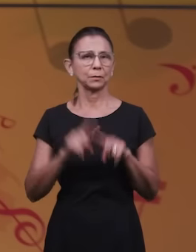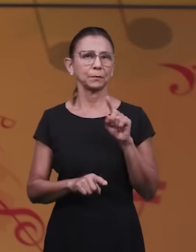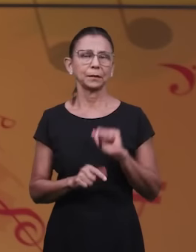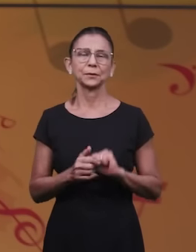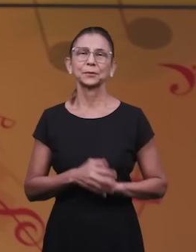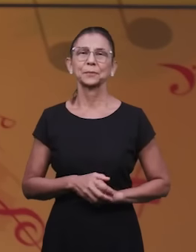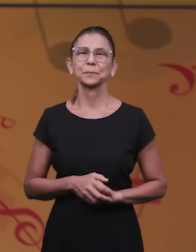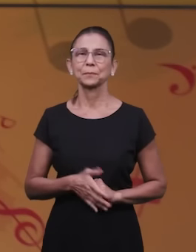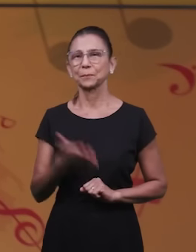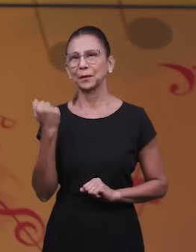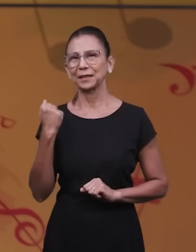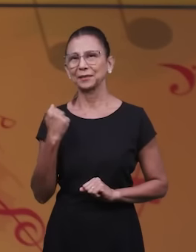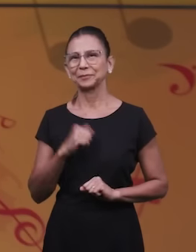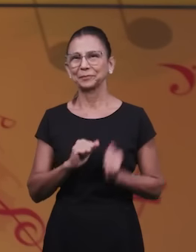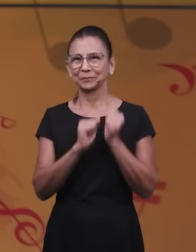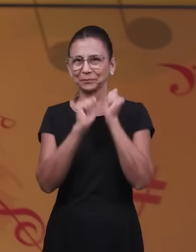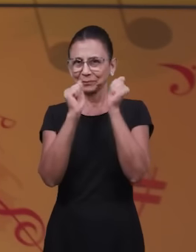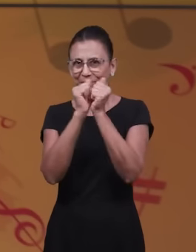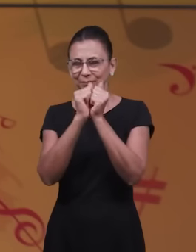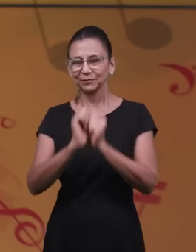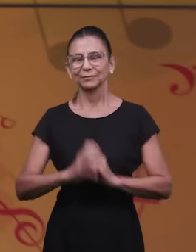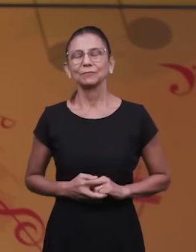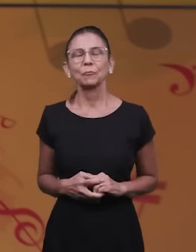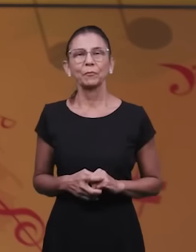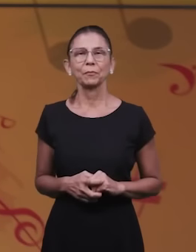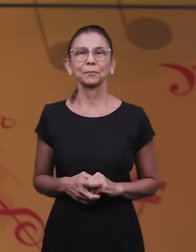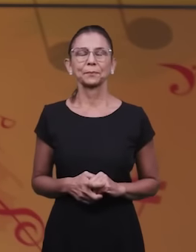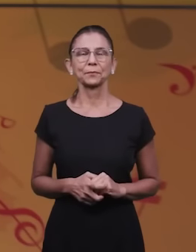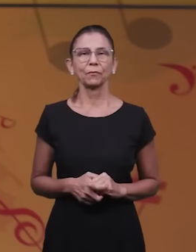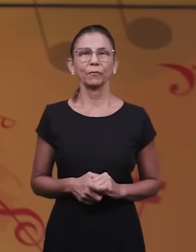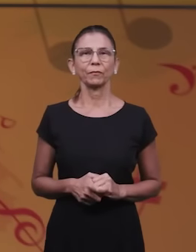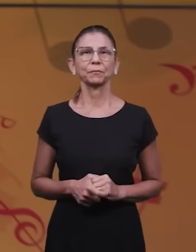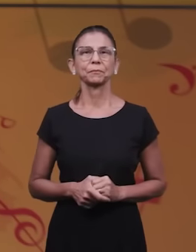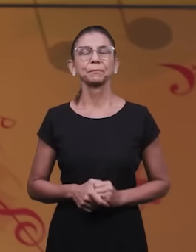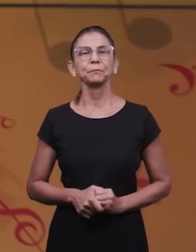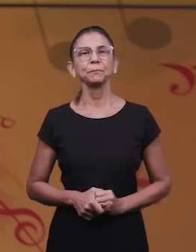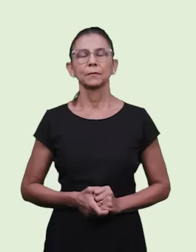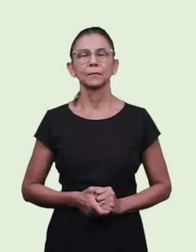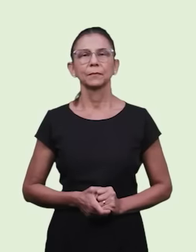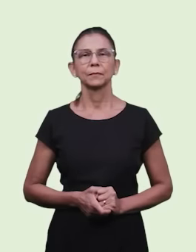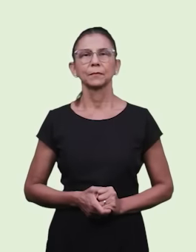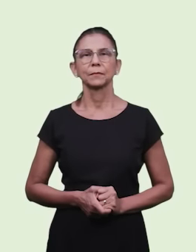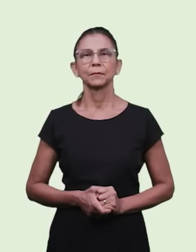um outro instrumento, vamos tocar juntos? Vamos lá, junto com o louvor.